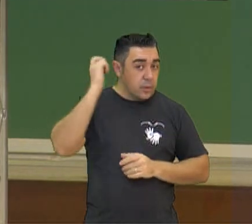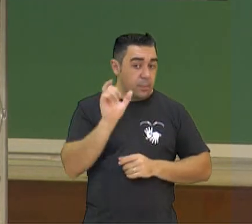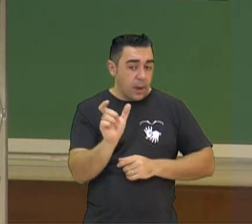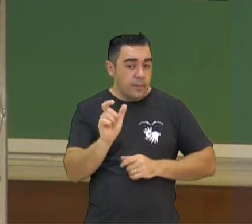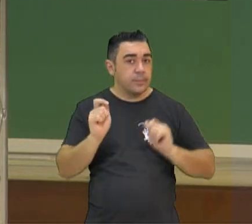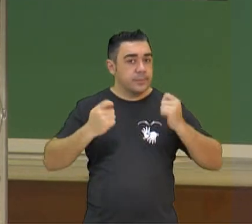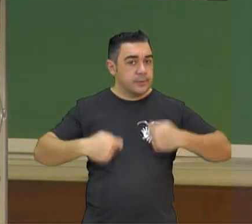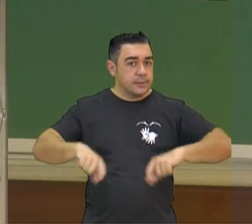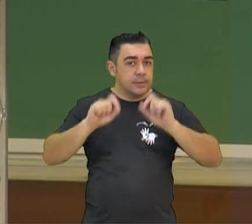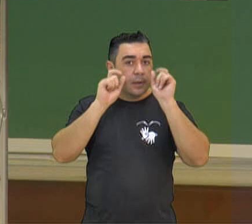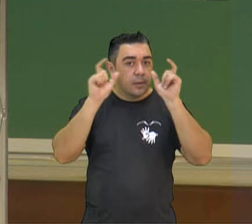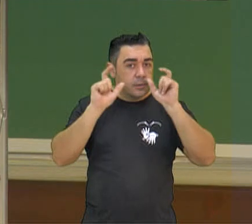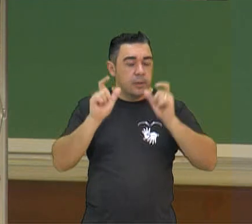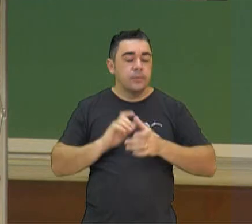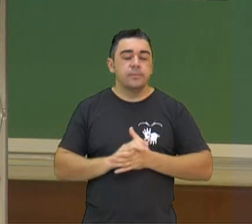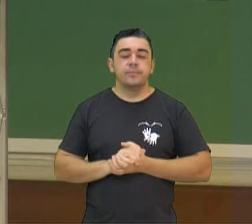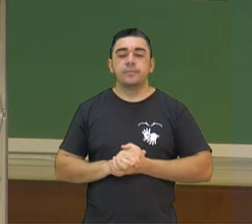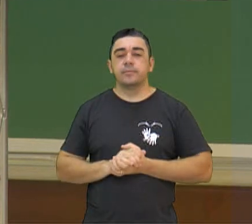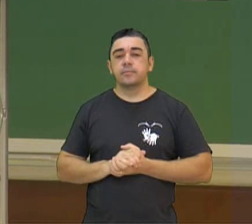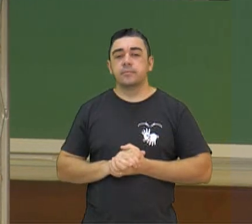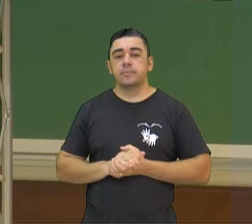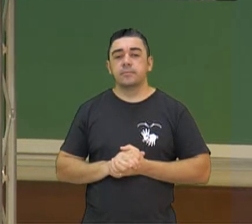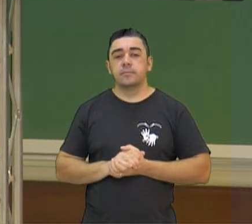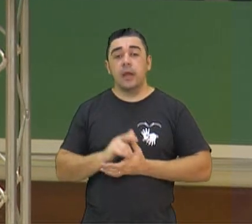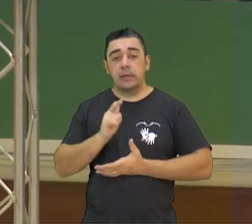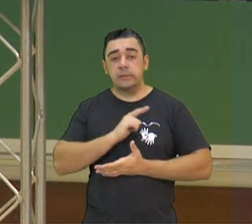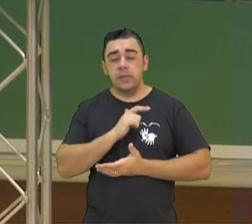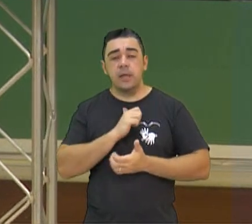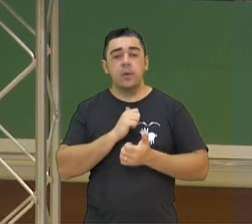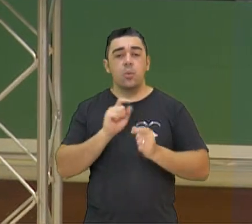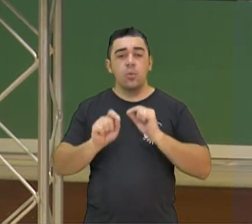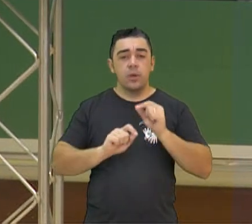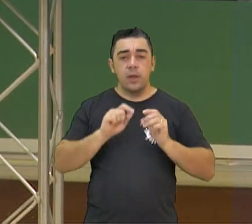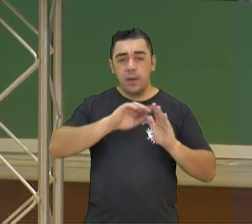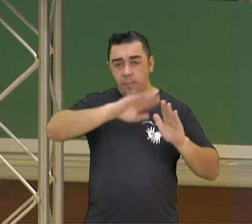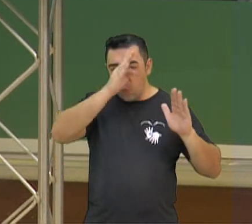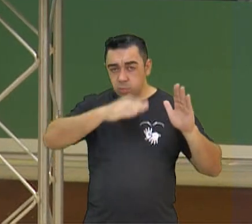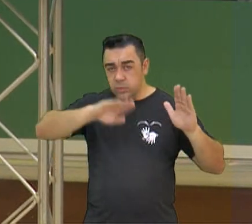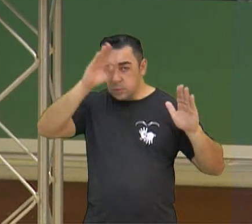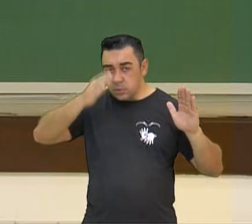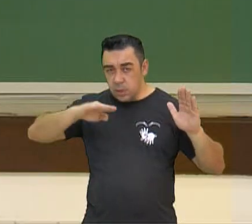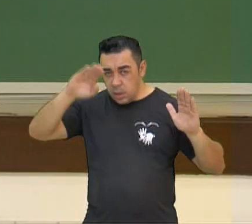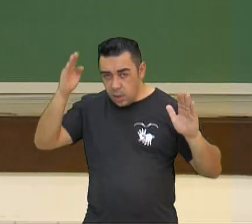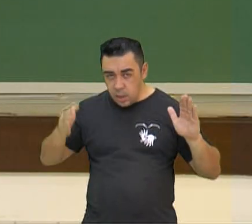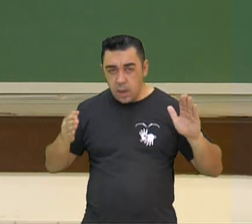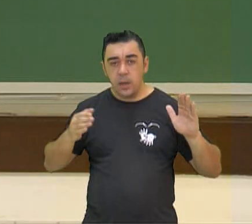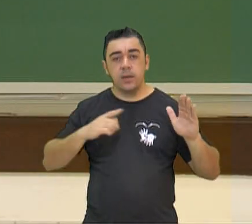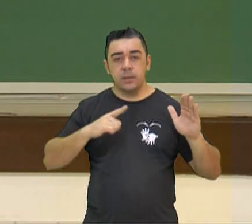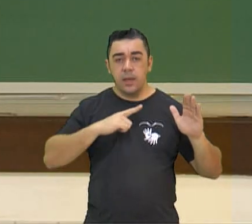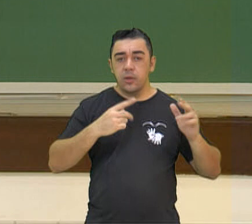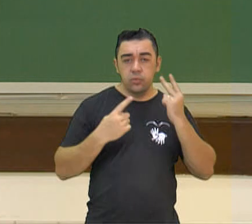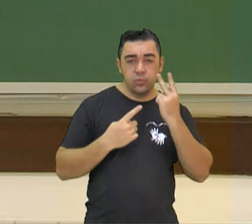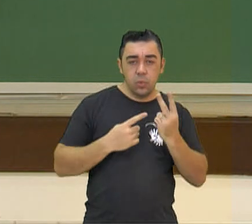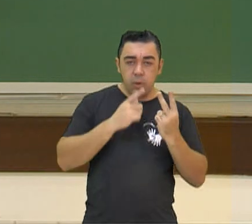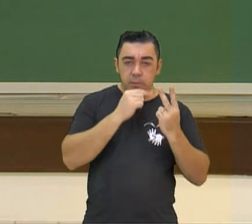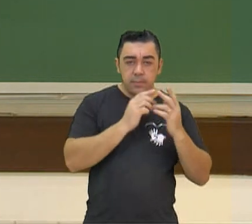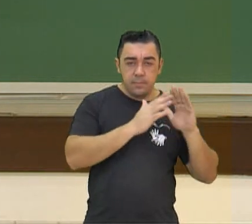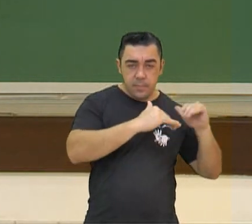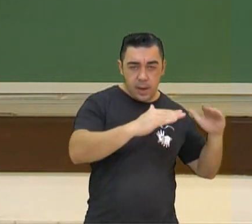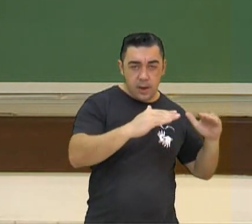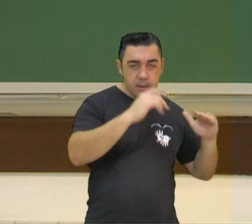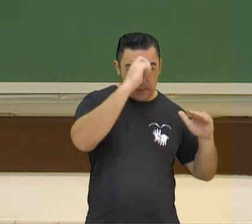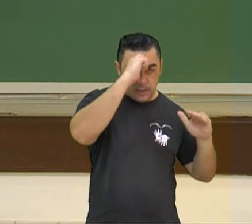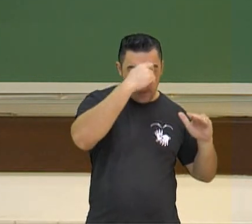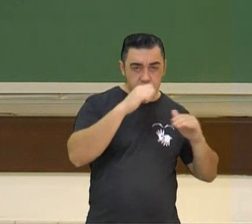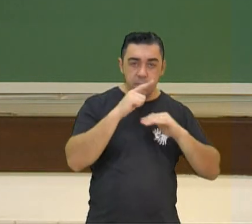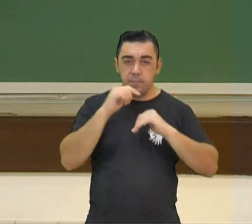ligação. Muito bem, então trata-se de uma cadeia montanhosa cercada pelo Mar Negro e pelo Mar Cáspio. Dá para